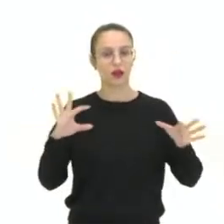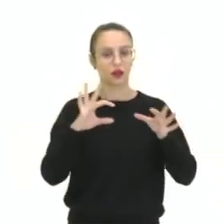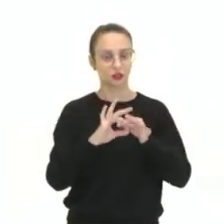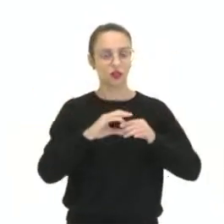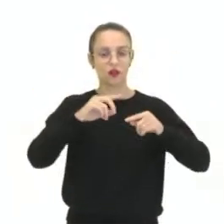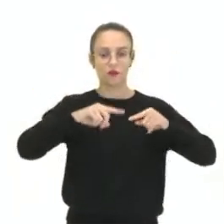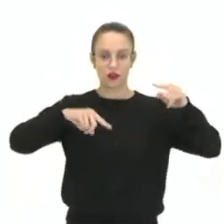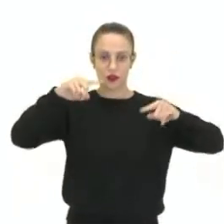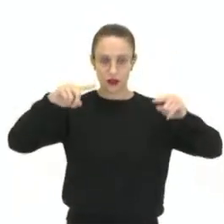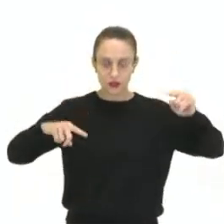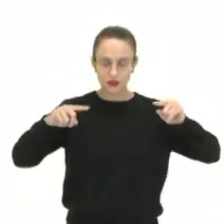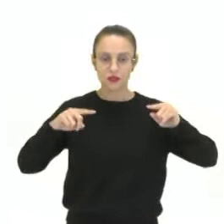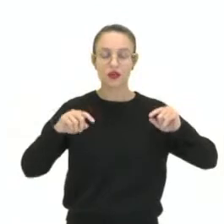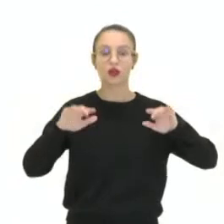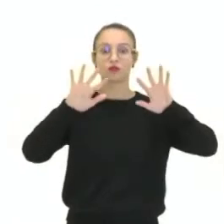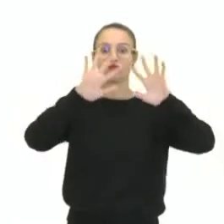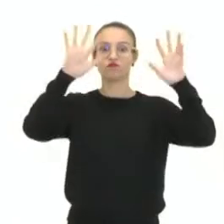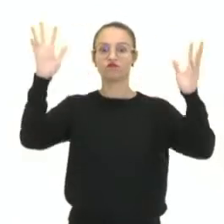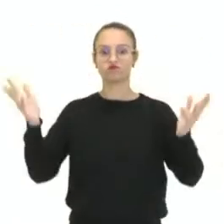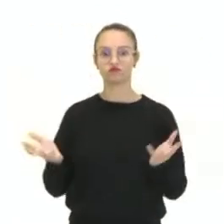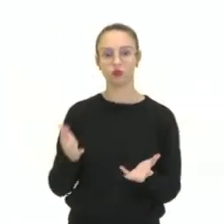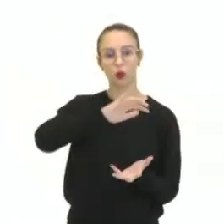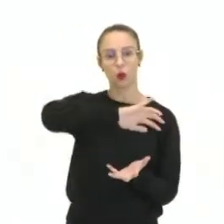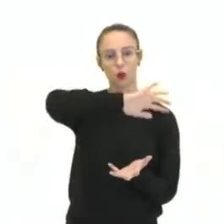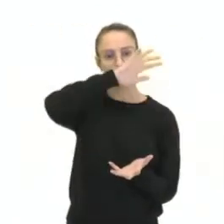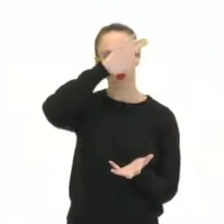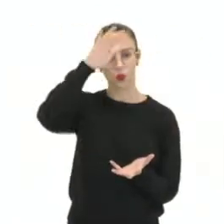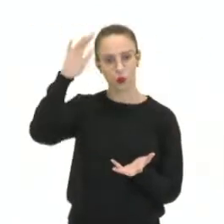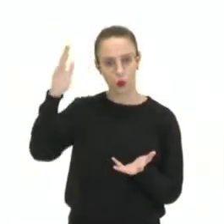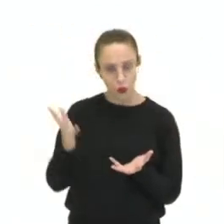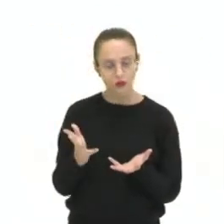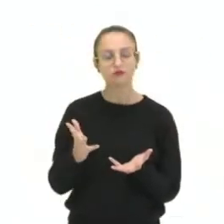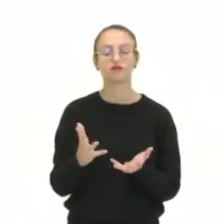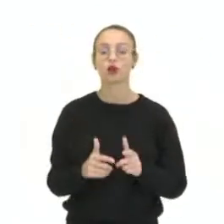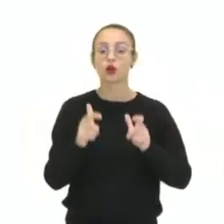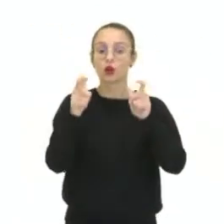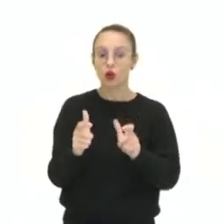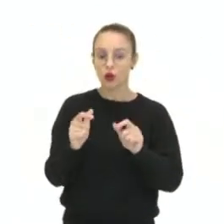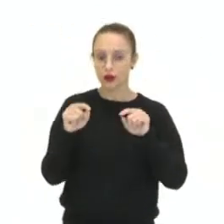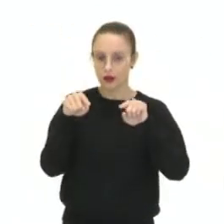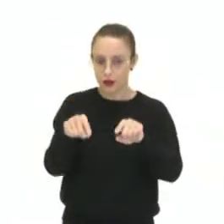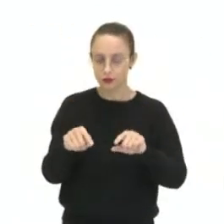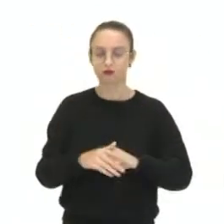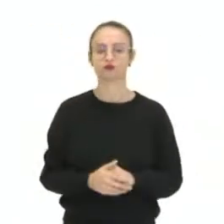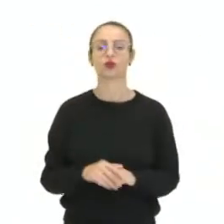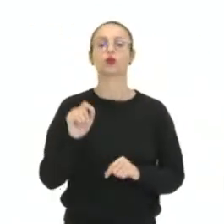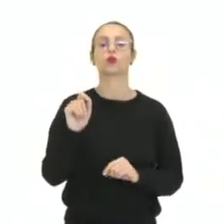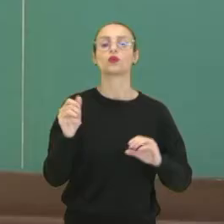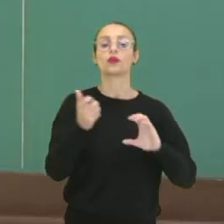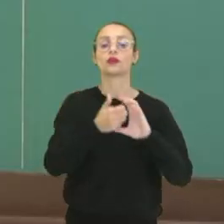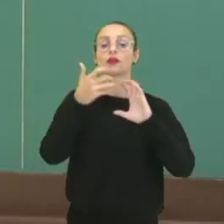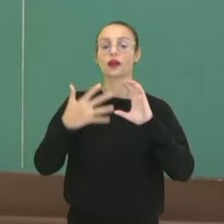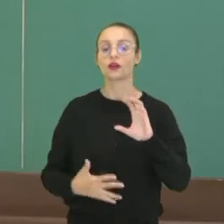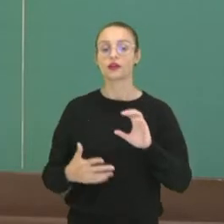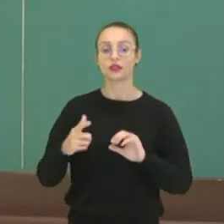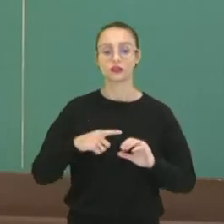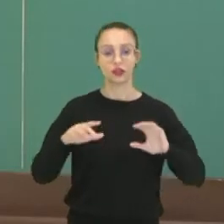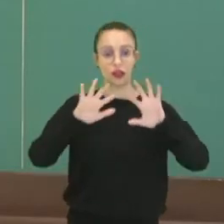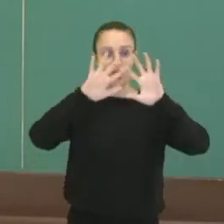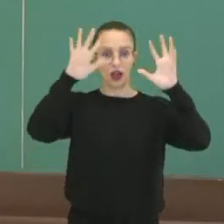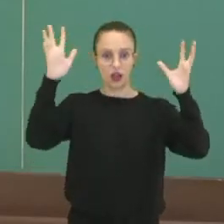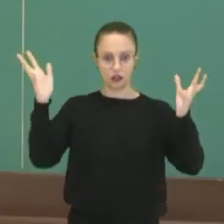do tempo da atmosfera terrestre em um determinado local. Então, que características tem a